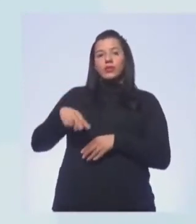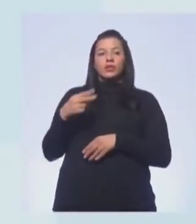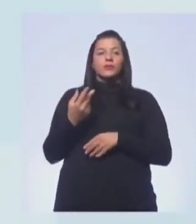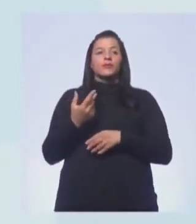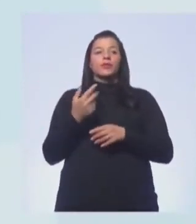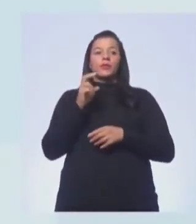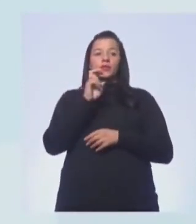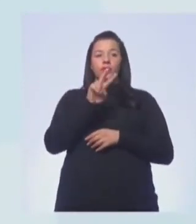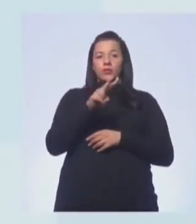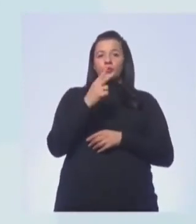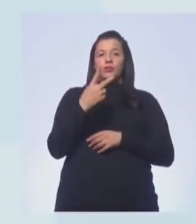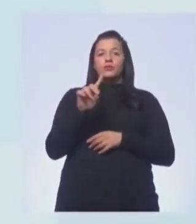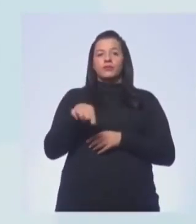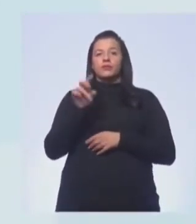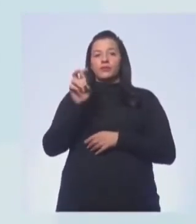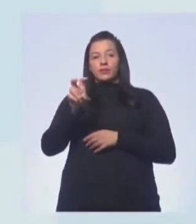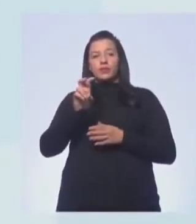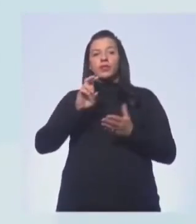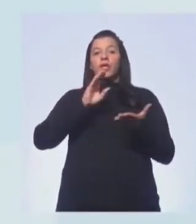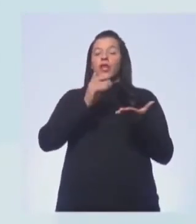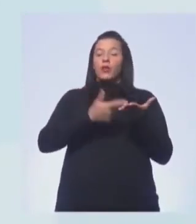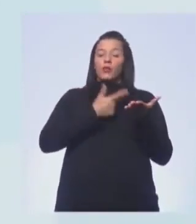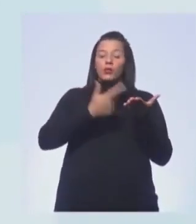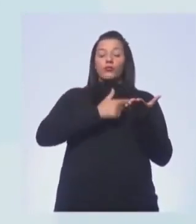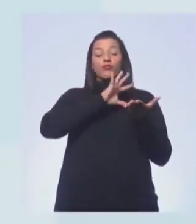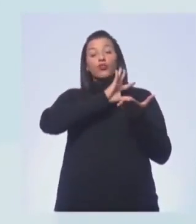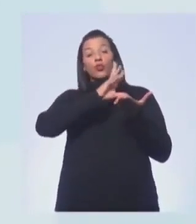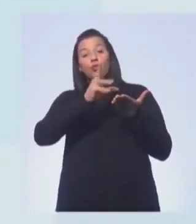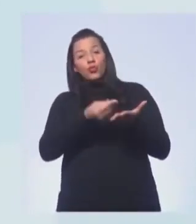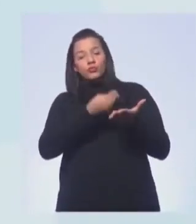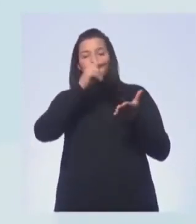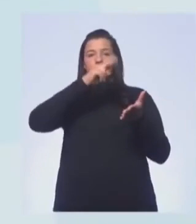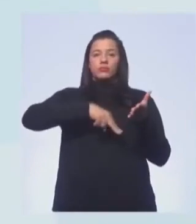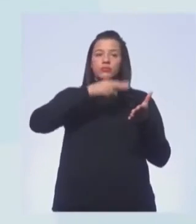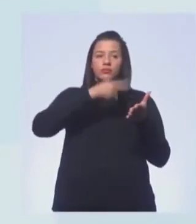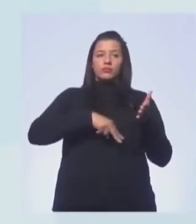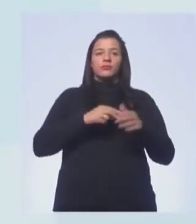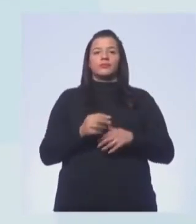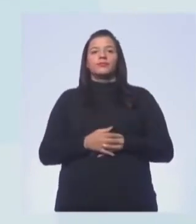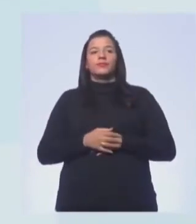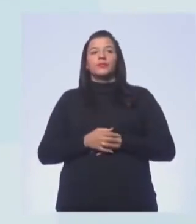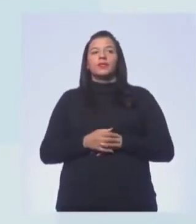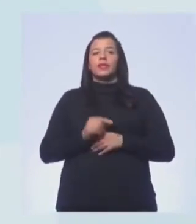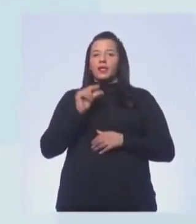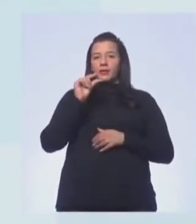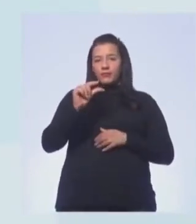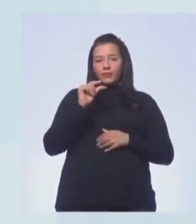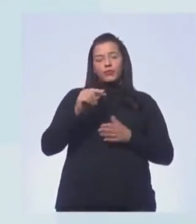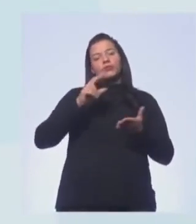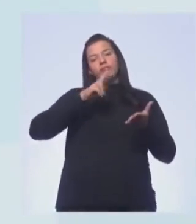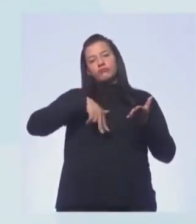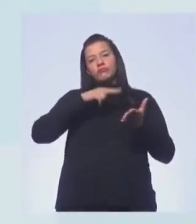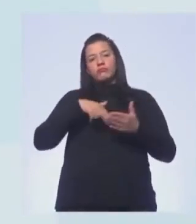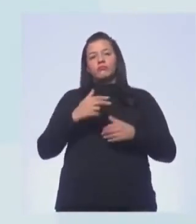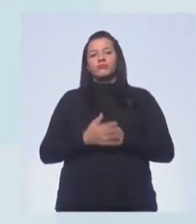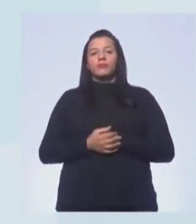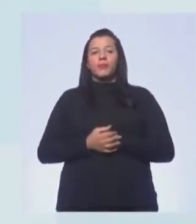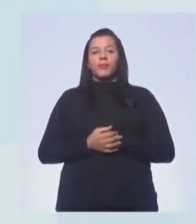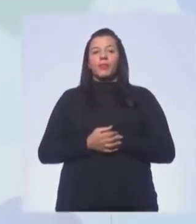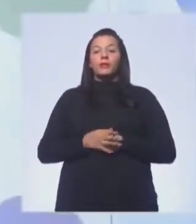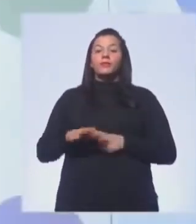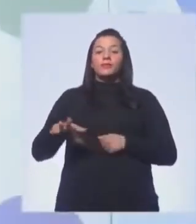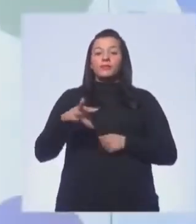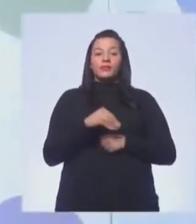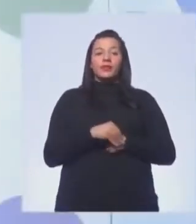livros inteiros, que é a leitura feita inteira. 5 livros, em média, por ano, é muito pouco mesmo. Que ali, então, pelo jeito, na verdade,